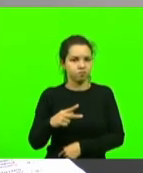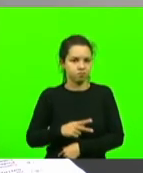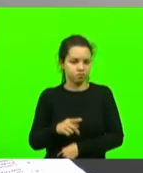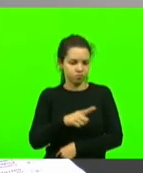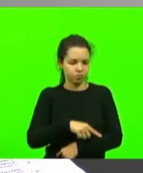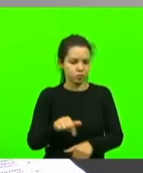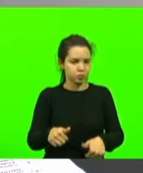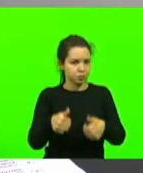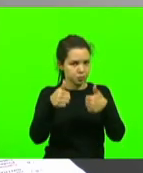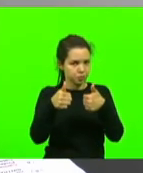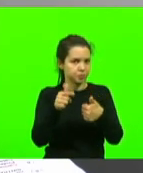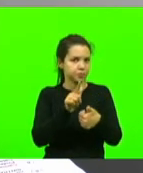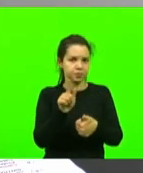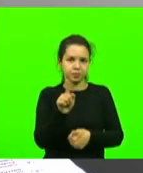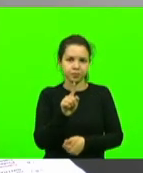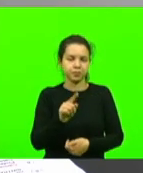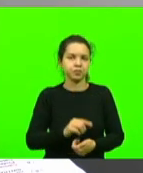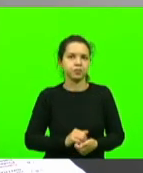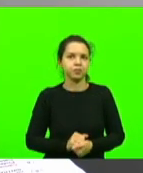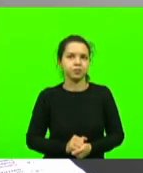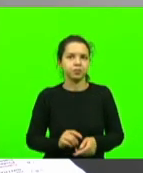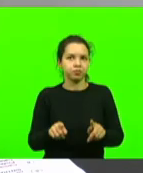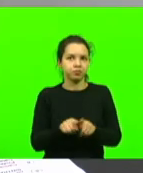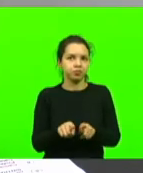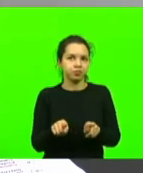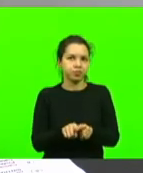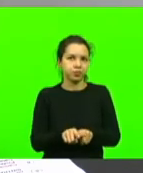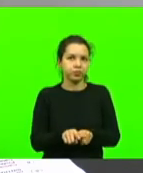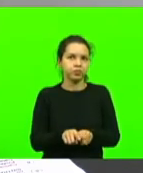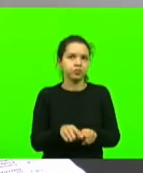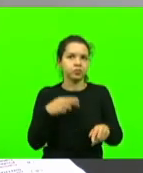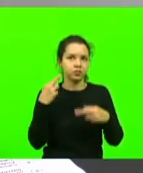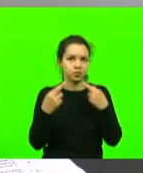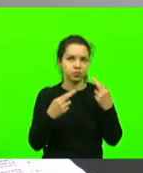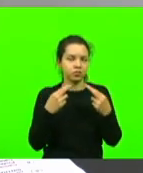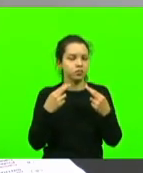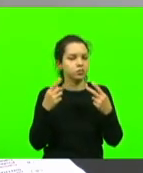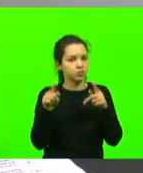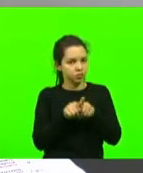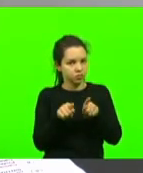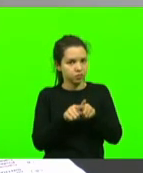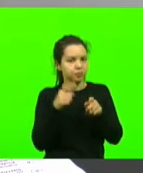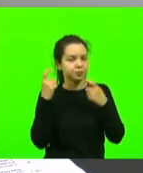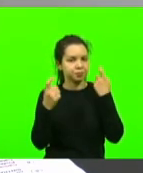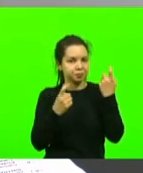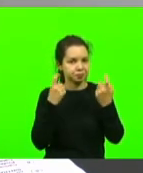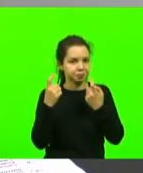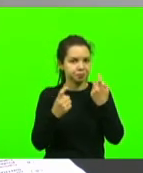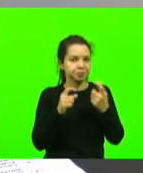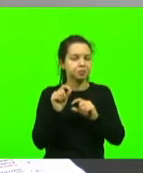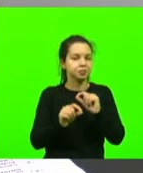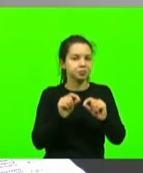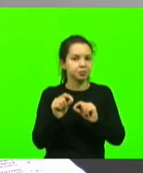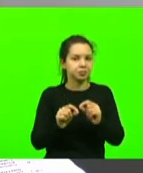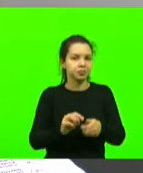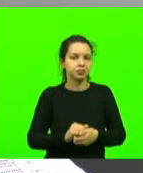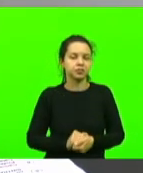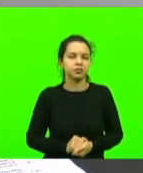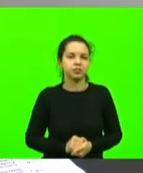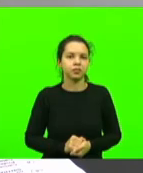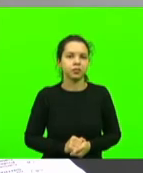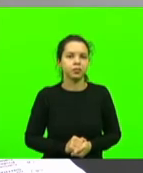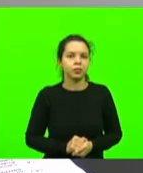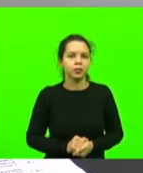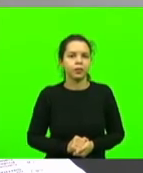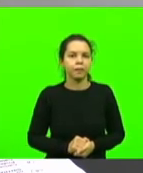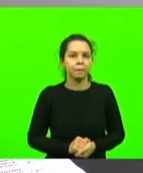gente melhorar mas eu também quero dizer que me preocupa muito muito mesmo quando o